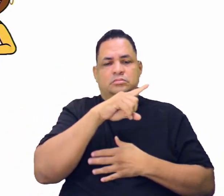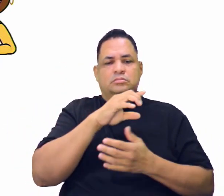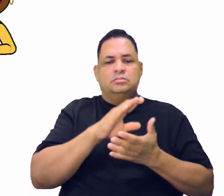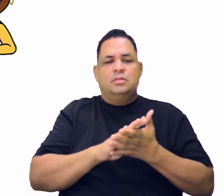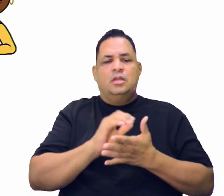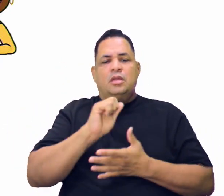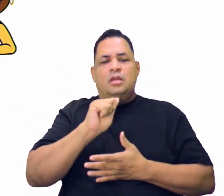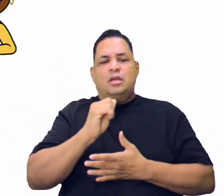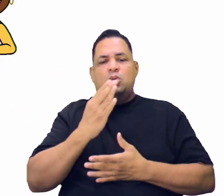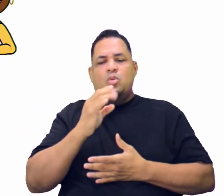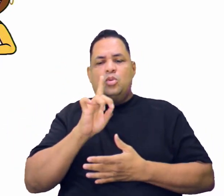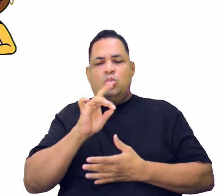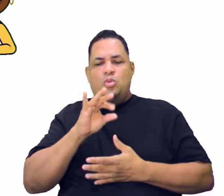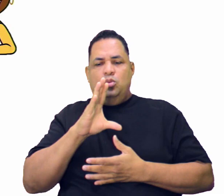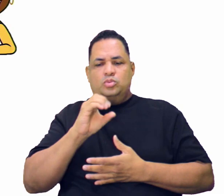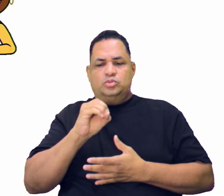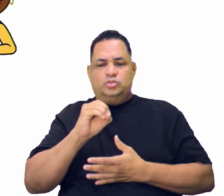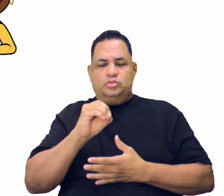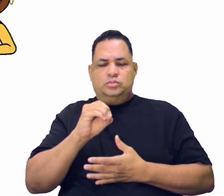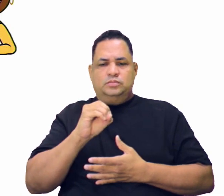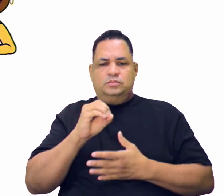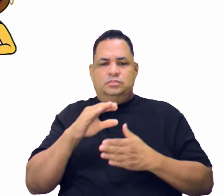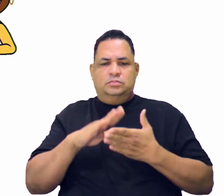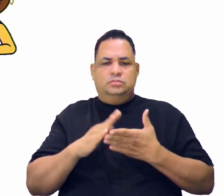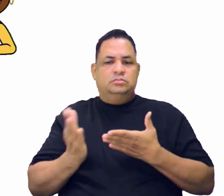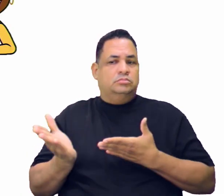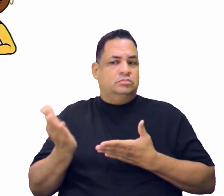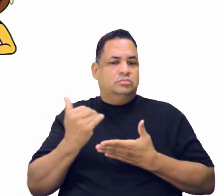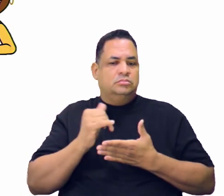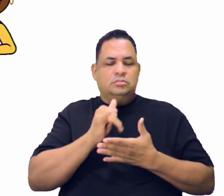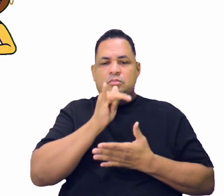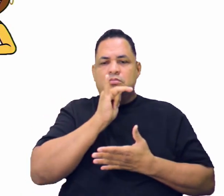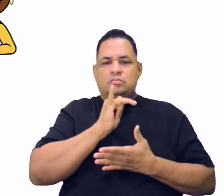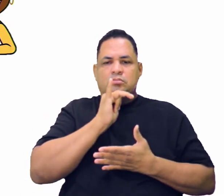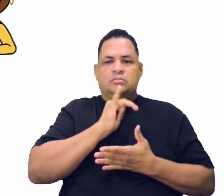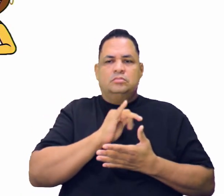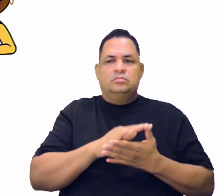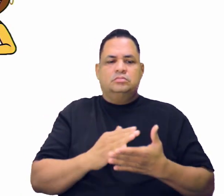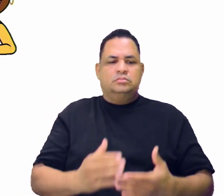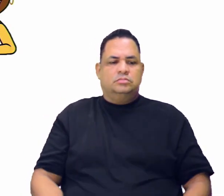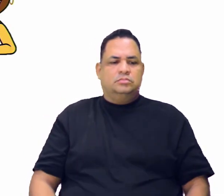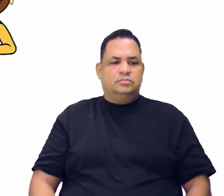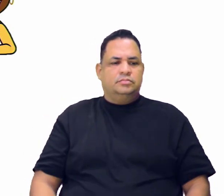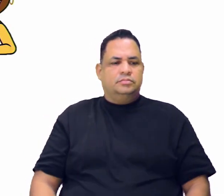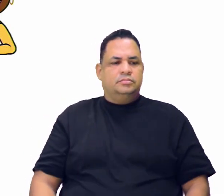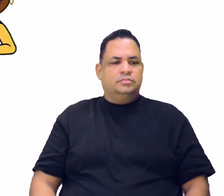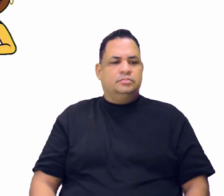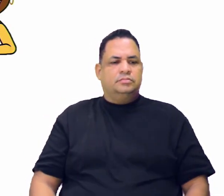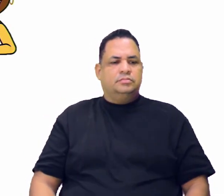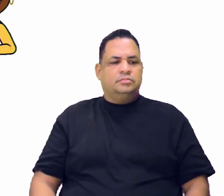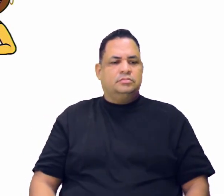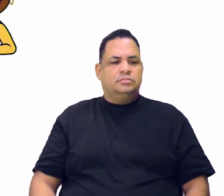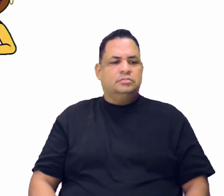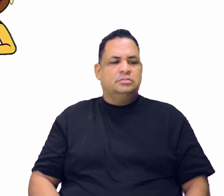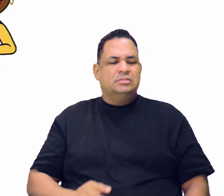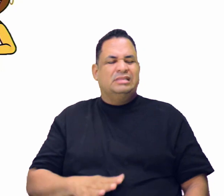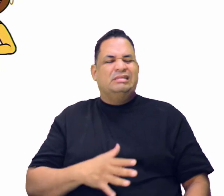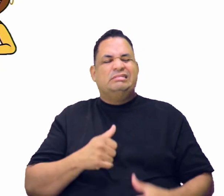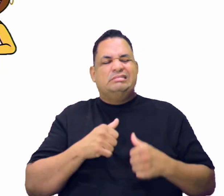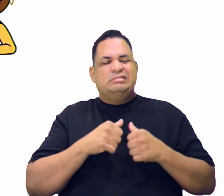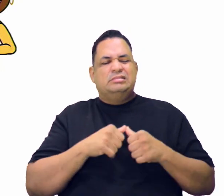dificilmente, a custo, né? Vamos lá, pelo exemplo aqui, ó. Estava